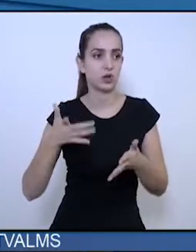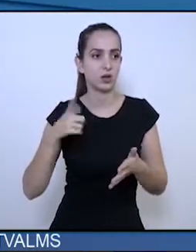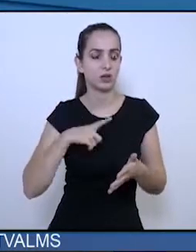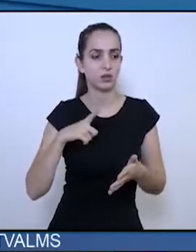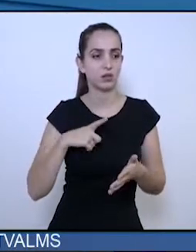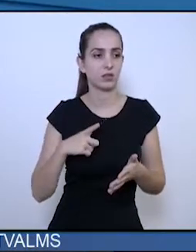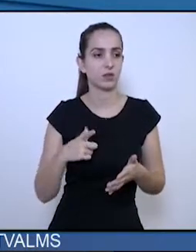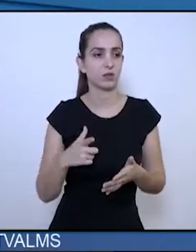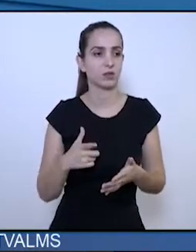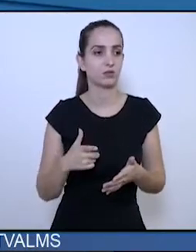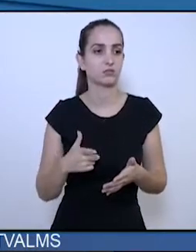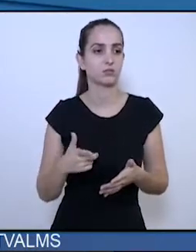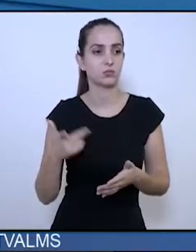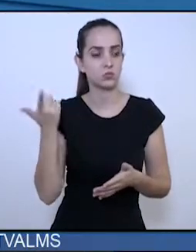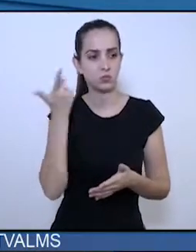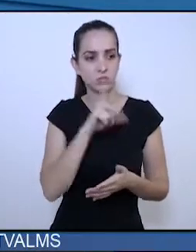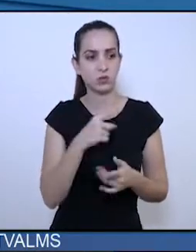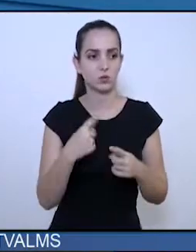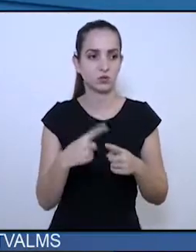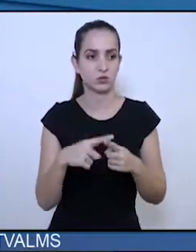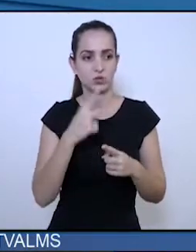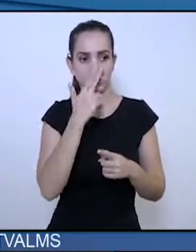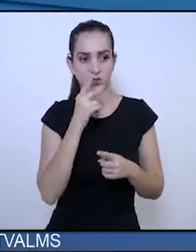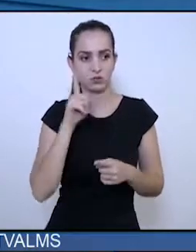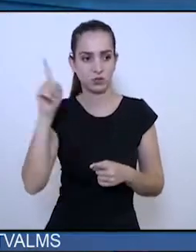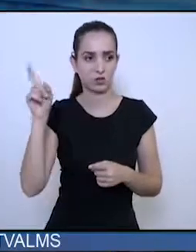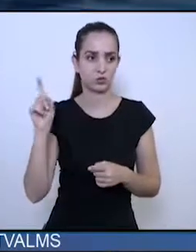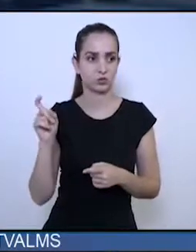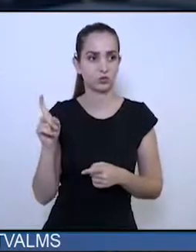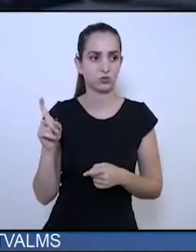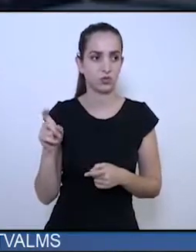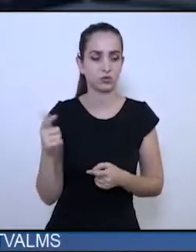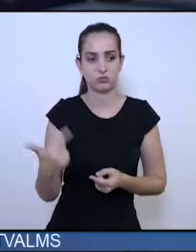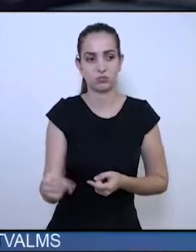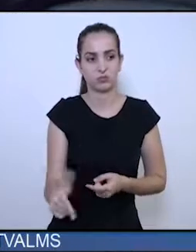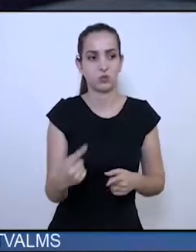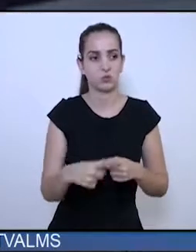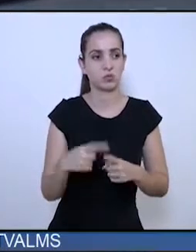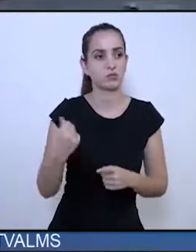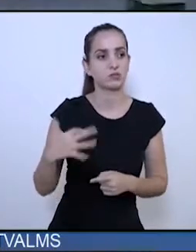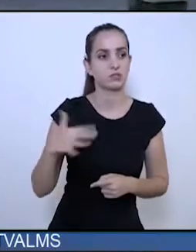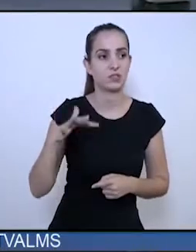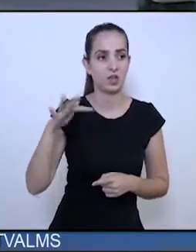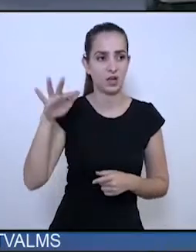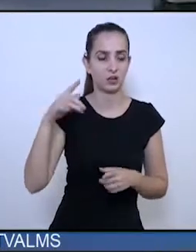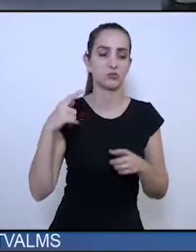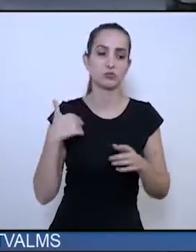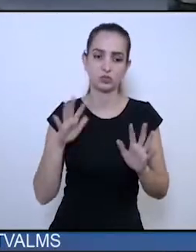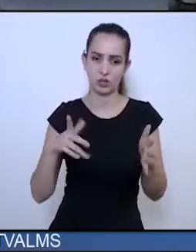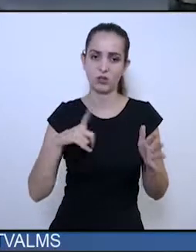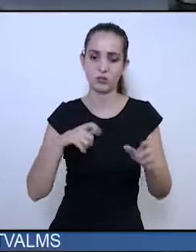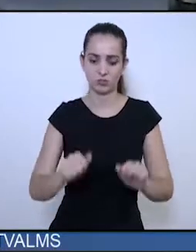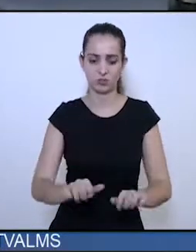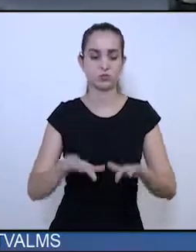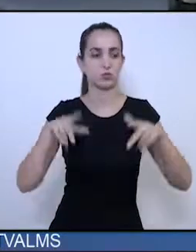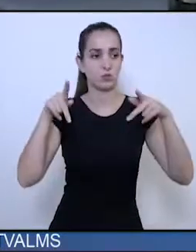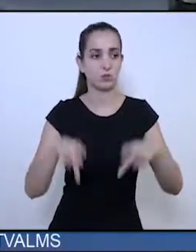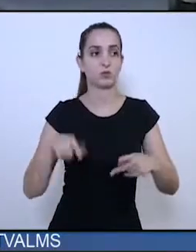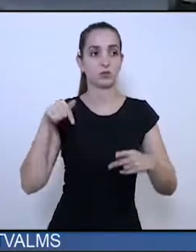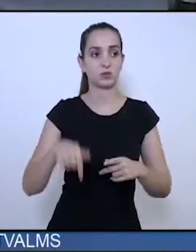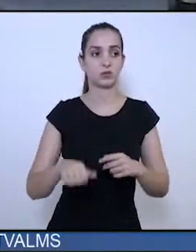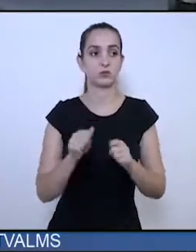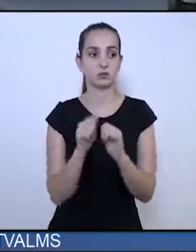fortuna, né? Acredito que não está funcionando aquele satélite, que nós chamamos a audiência pública nessa casa. Na época